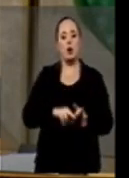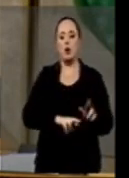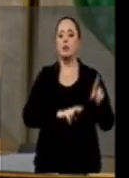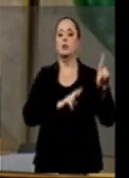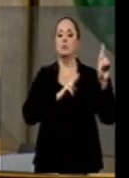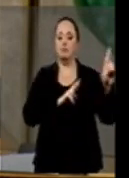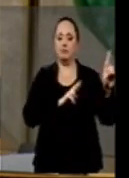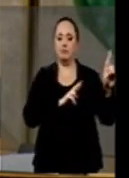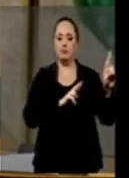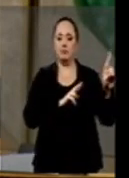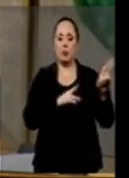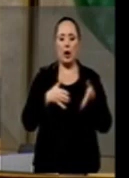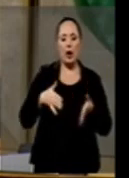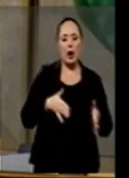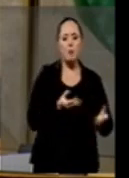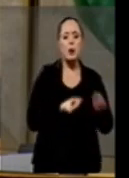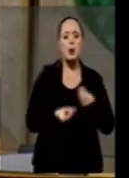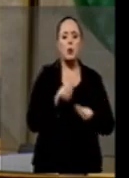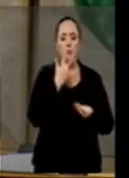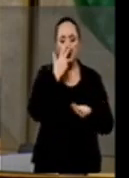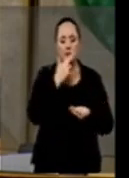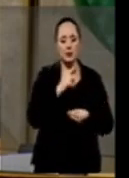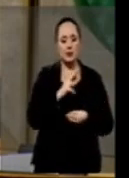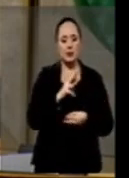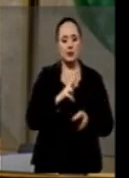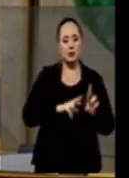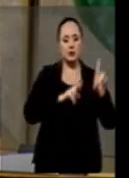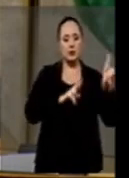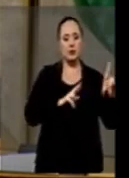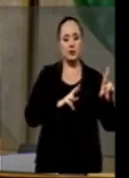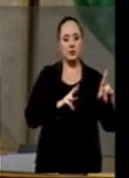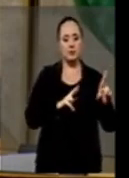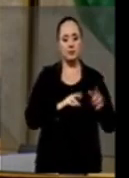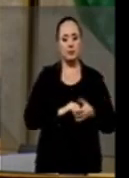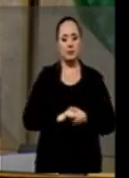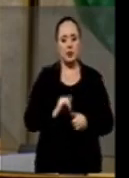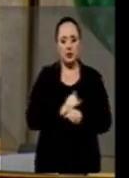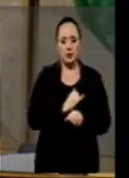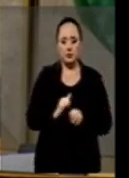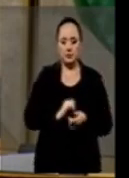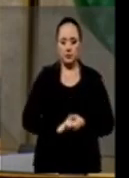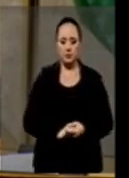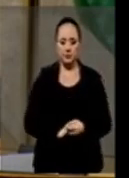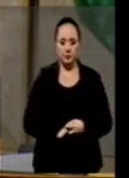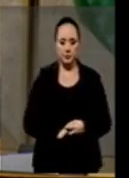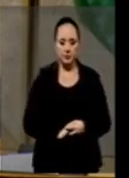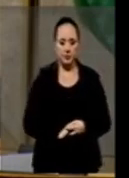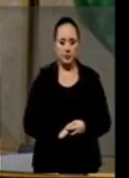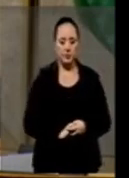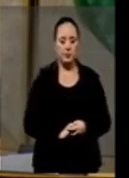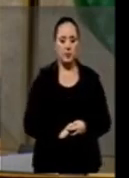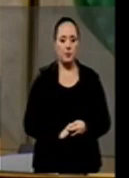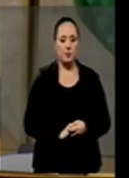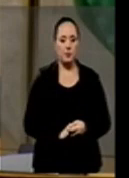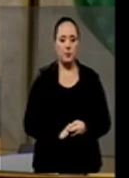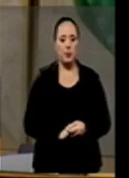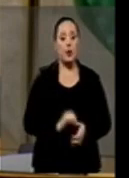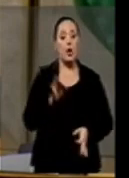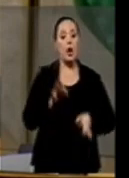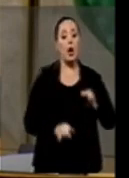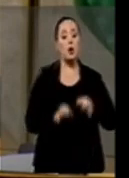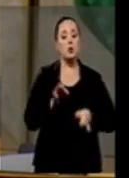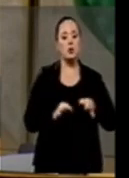caminhar na perseverança e agir com franqueza fazer a justiça que quer restaurar a dignidade das pessoas